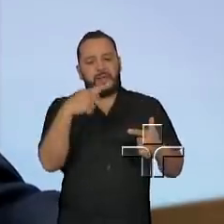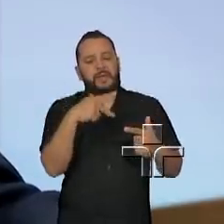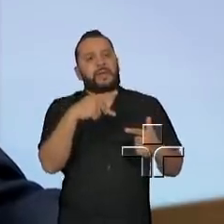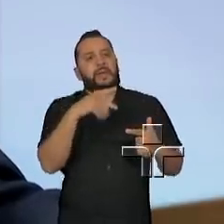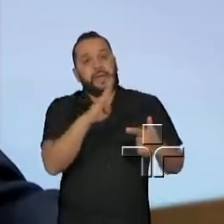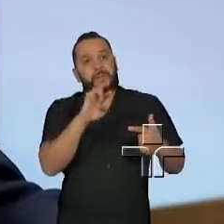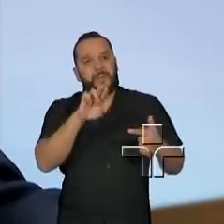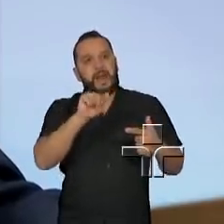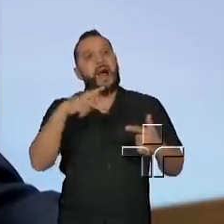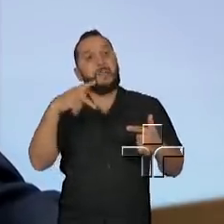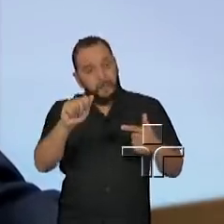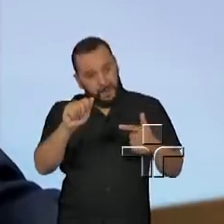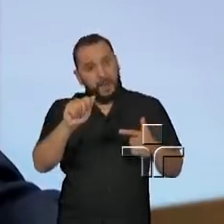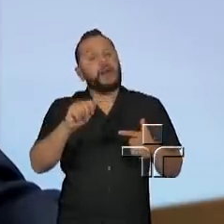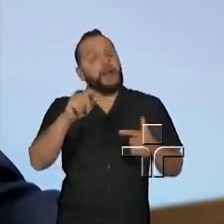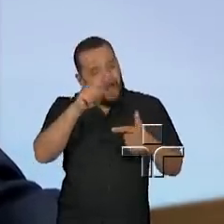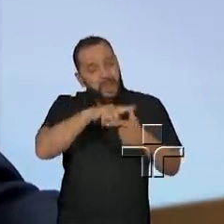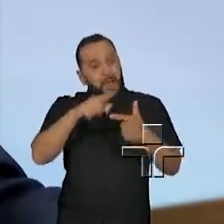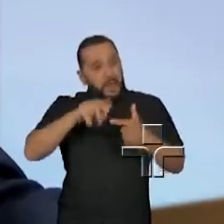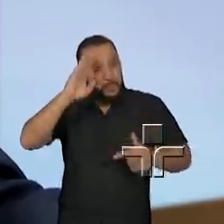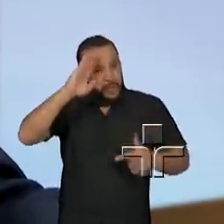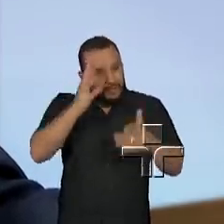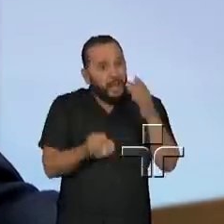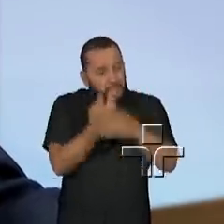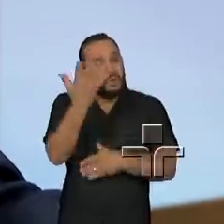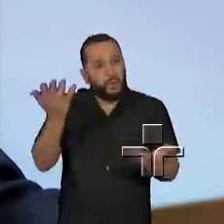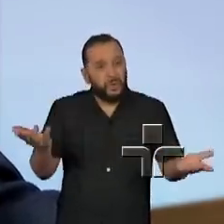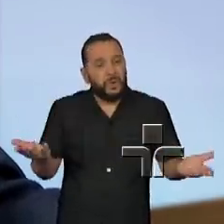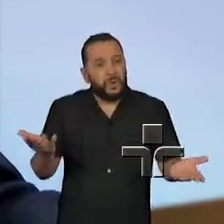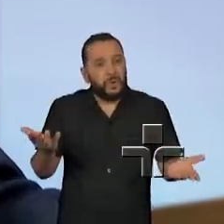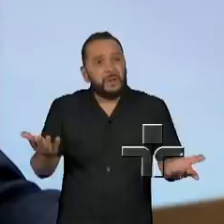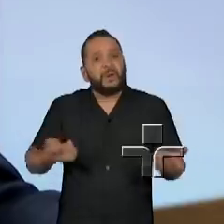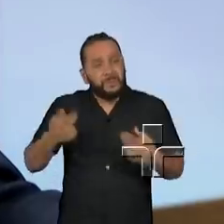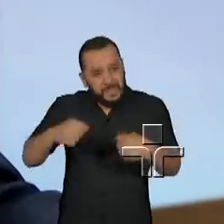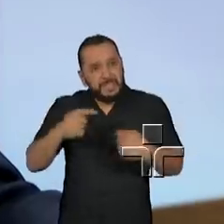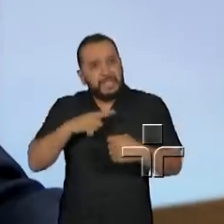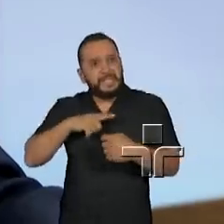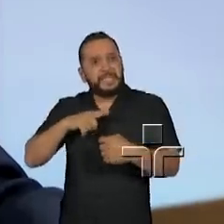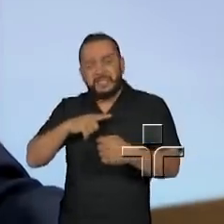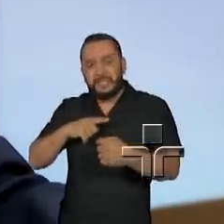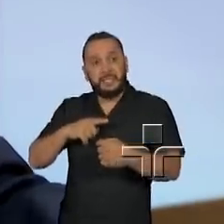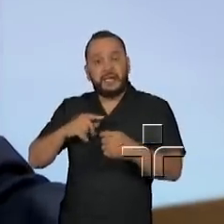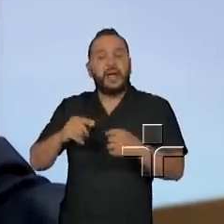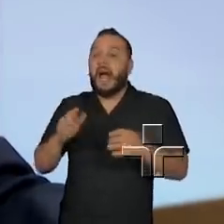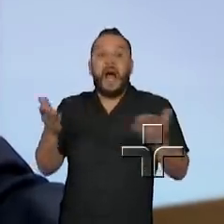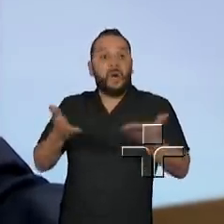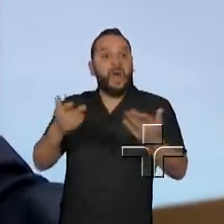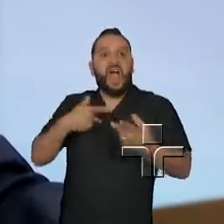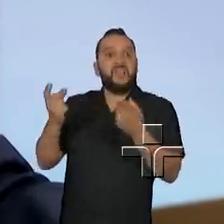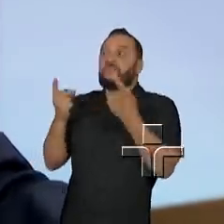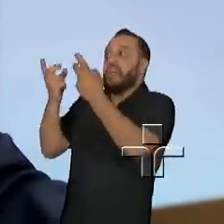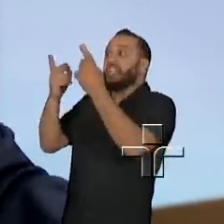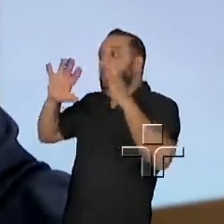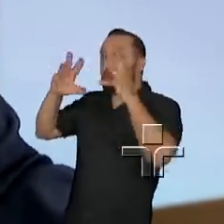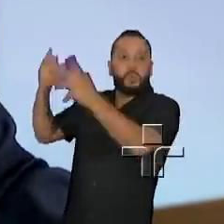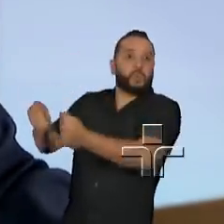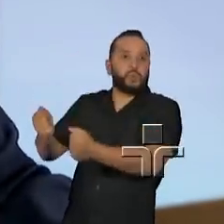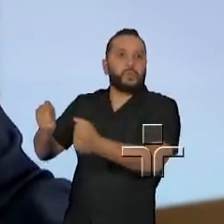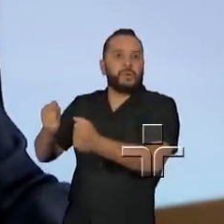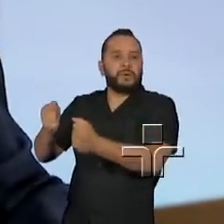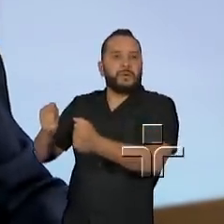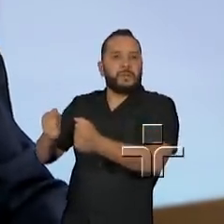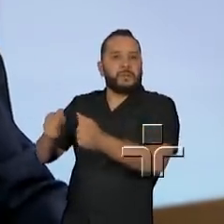voltem a defender a construção do país? A ideia de que vender tudo, privatizar tudo, inclusive para empresas estatais de outros